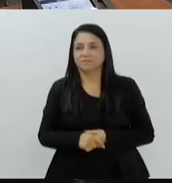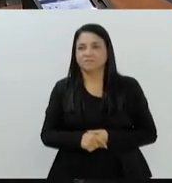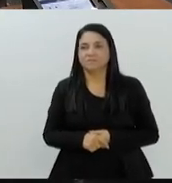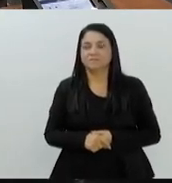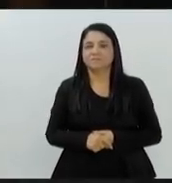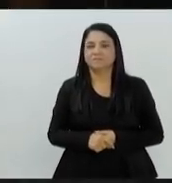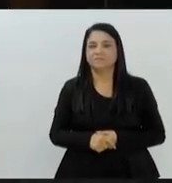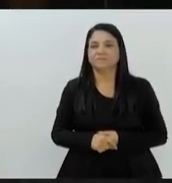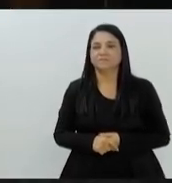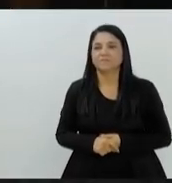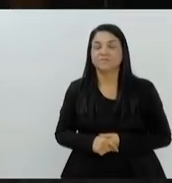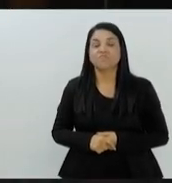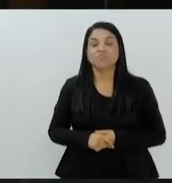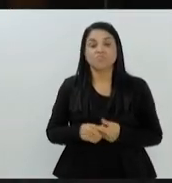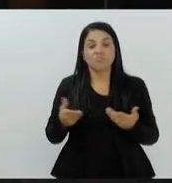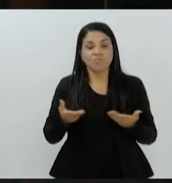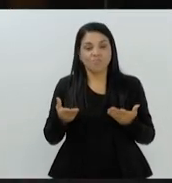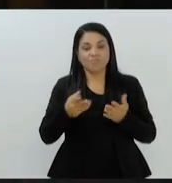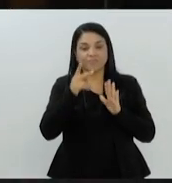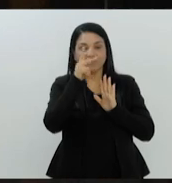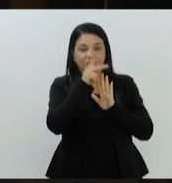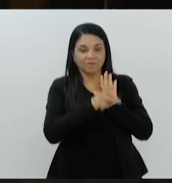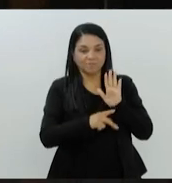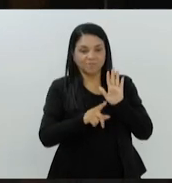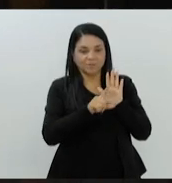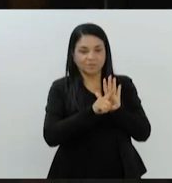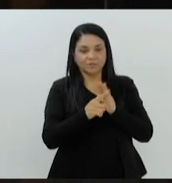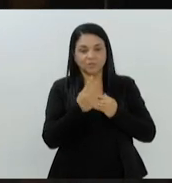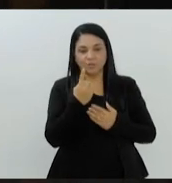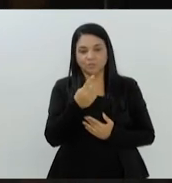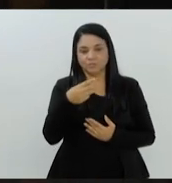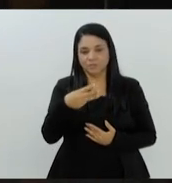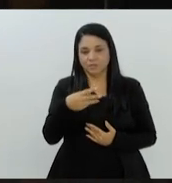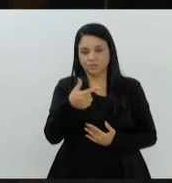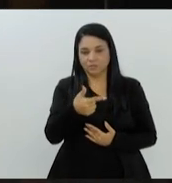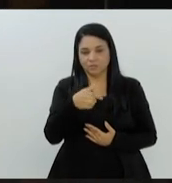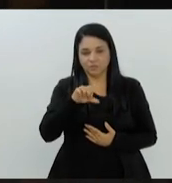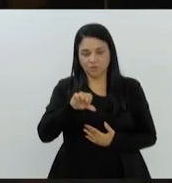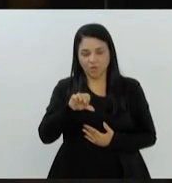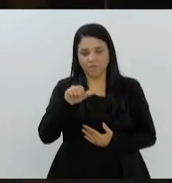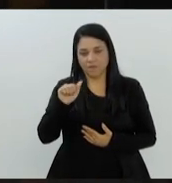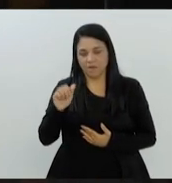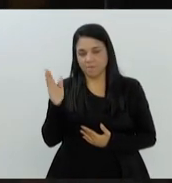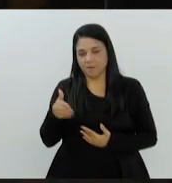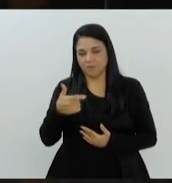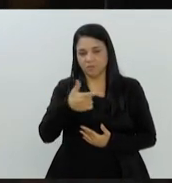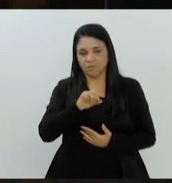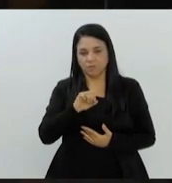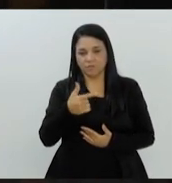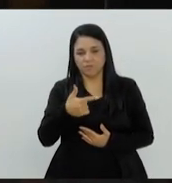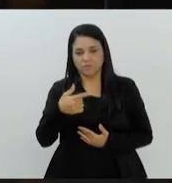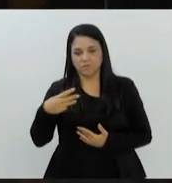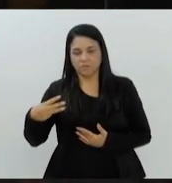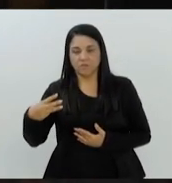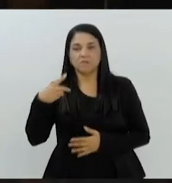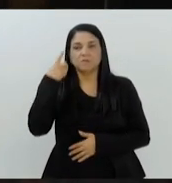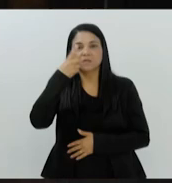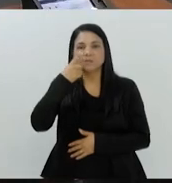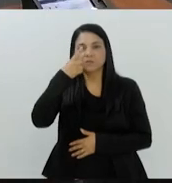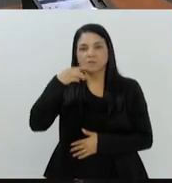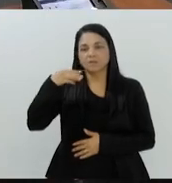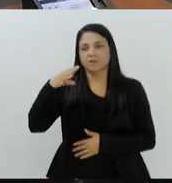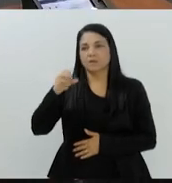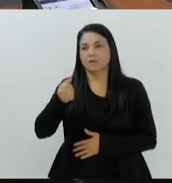Nós estávamos no projeto de lei 1329-A para a discussão da deputada autora, da deputada Carla